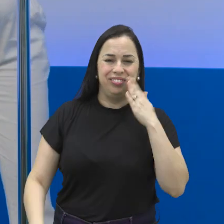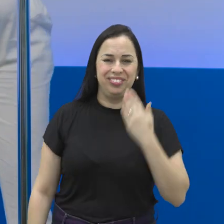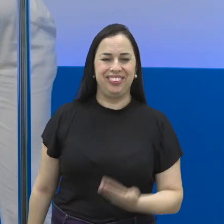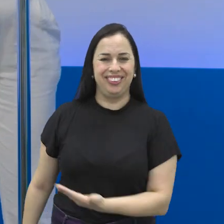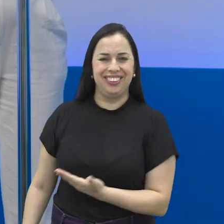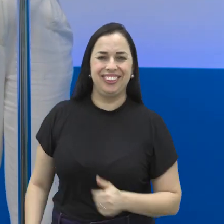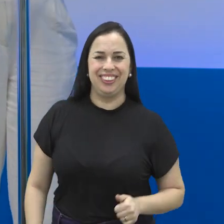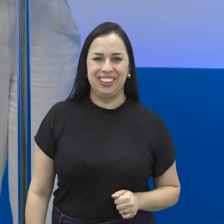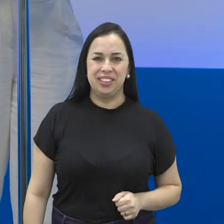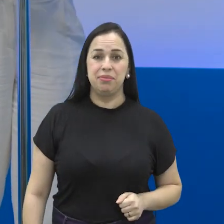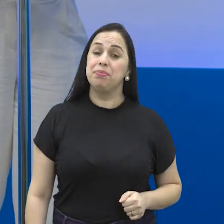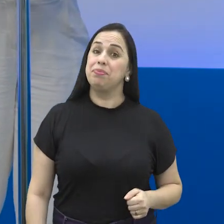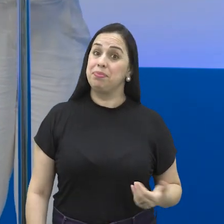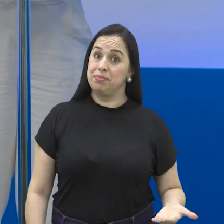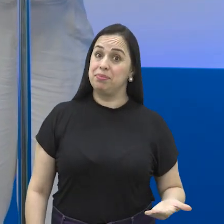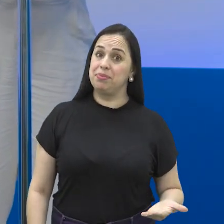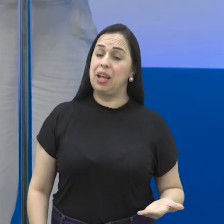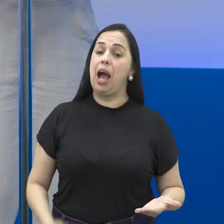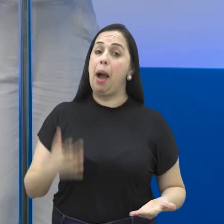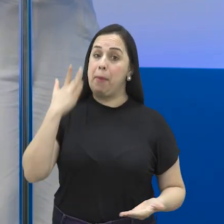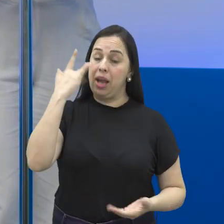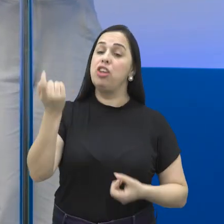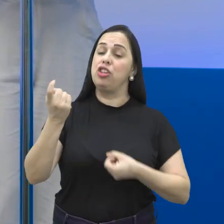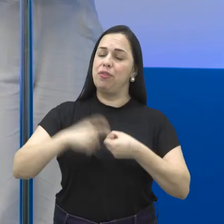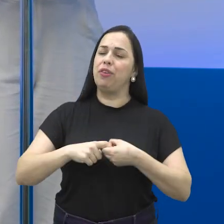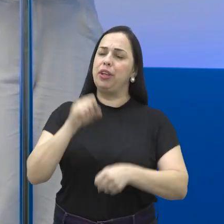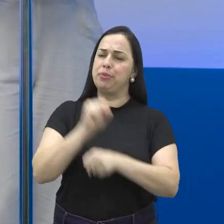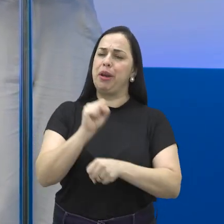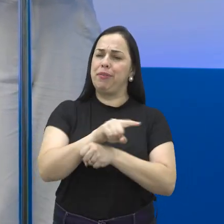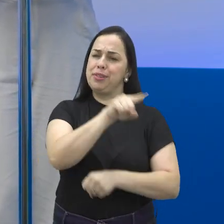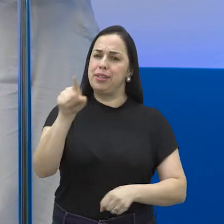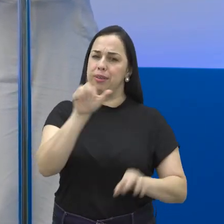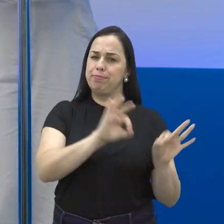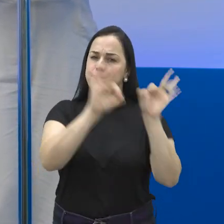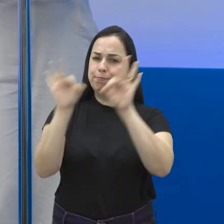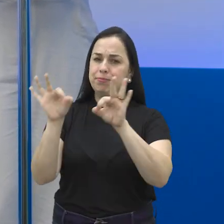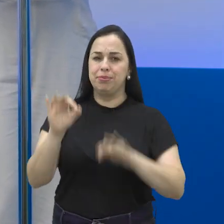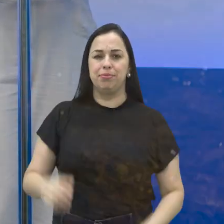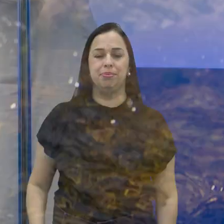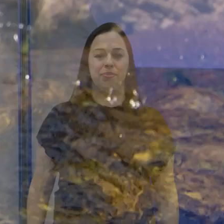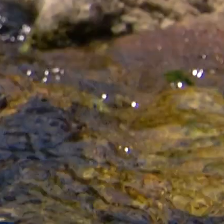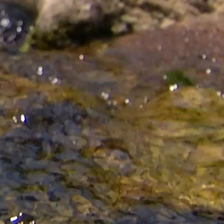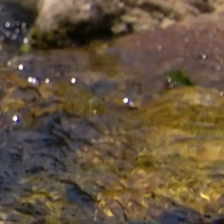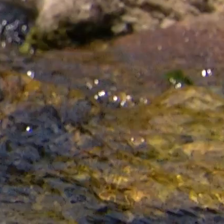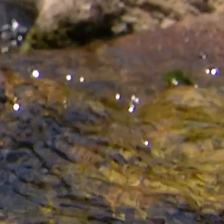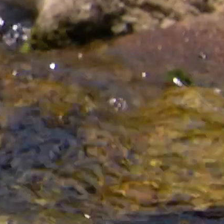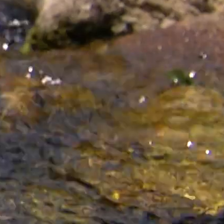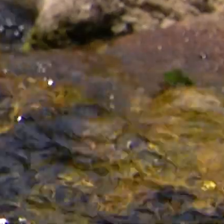YouTube TV Câmara SJC. Estaremos de volta amanhã. Espero você. Tchau, tchau.